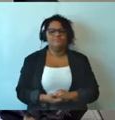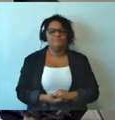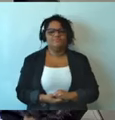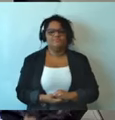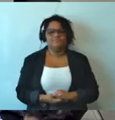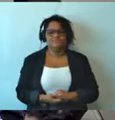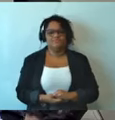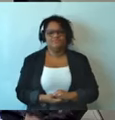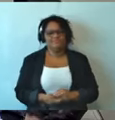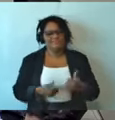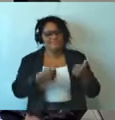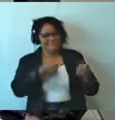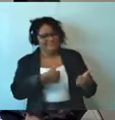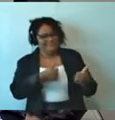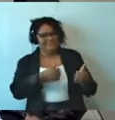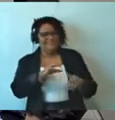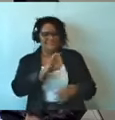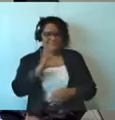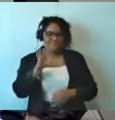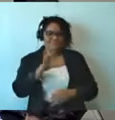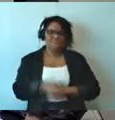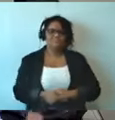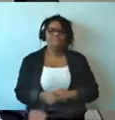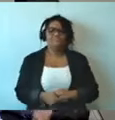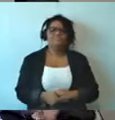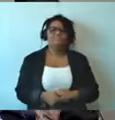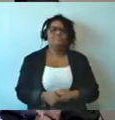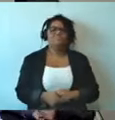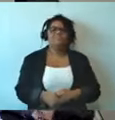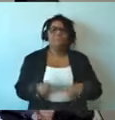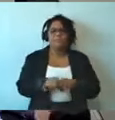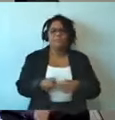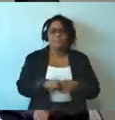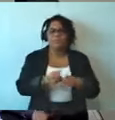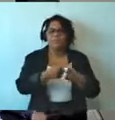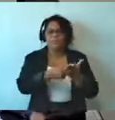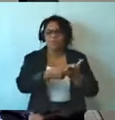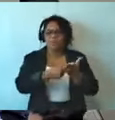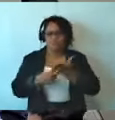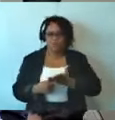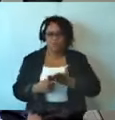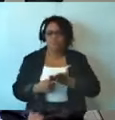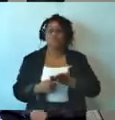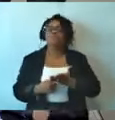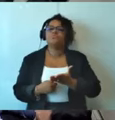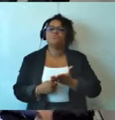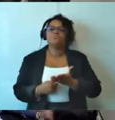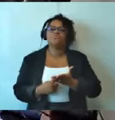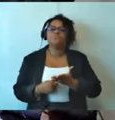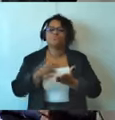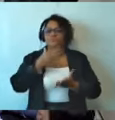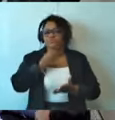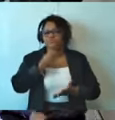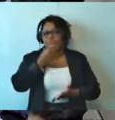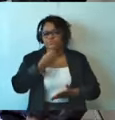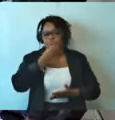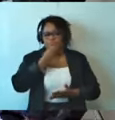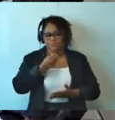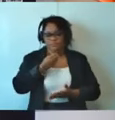Tudo bom, Jussara? Ótimo. Quero convidar aqui o senhor